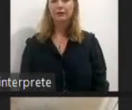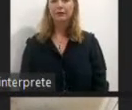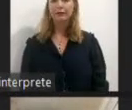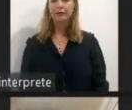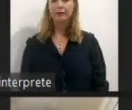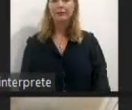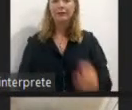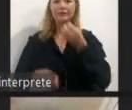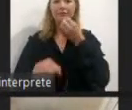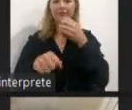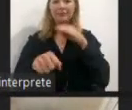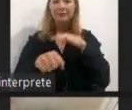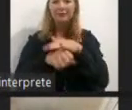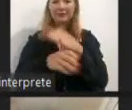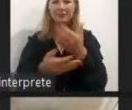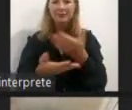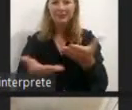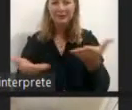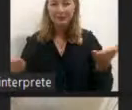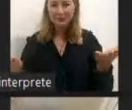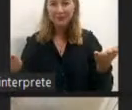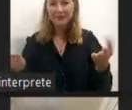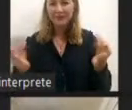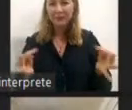Boa noite, Tiago. Boa